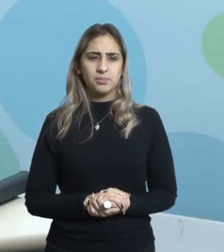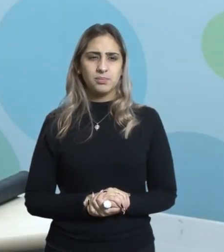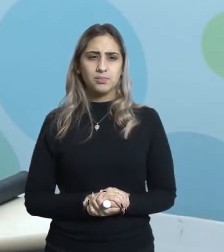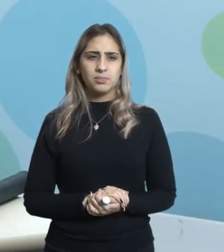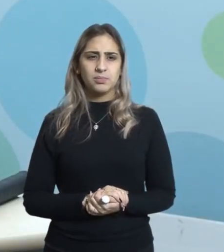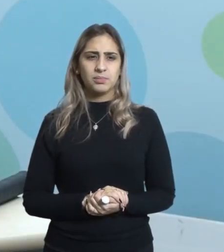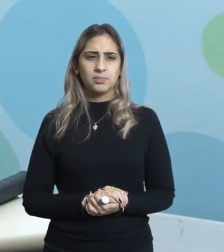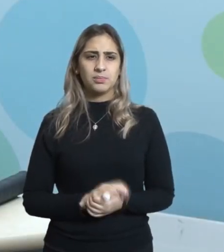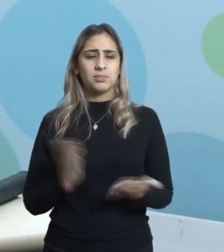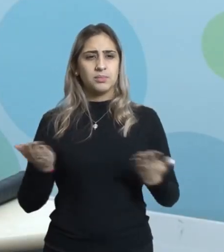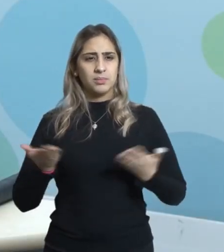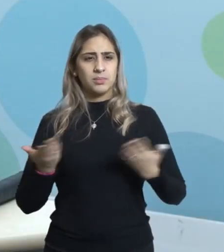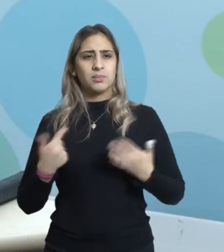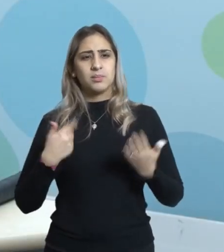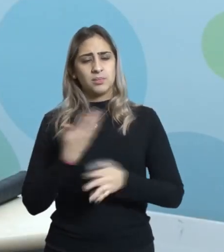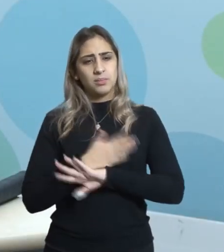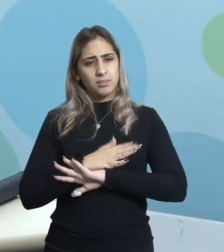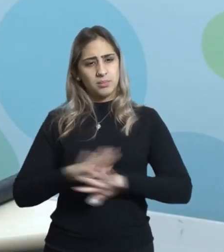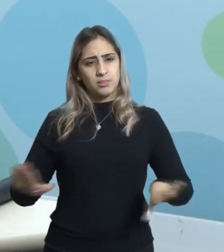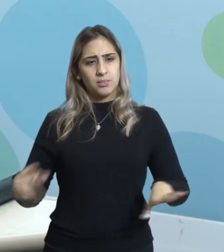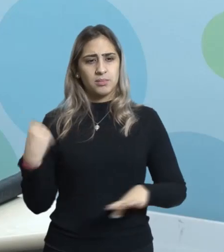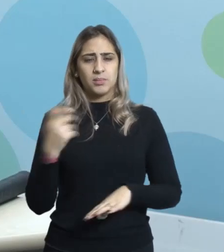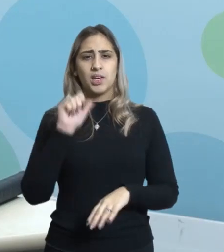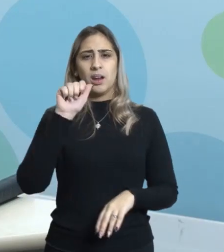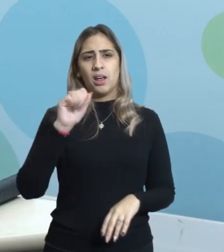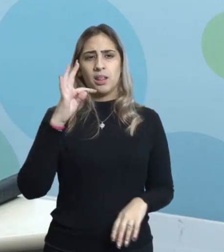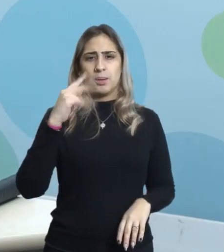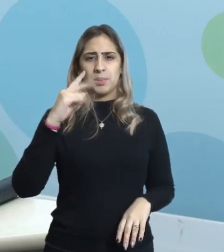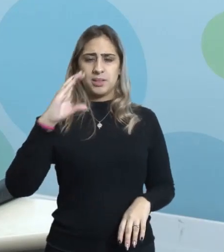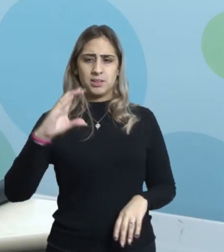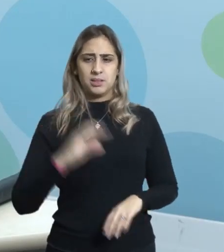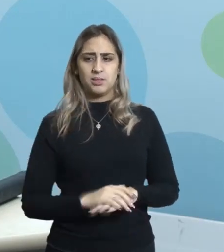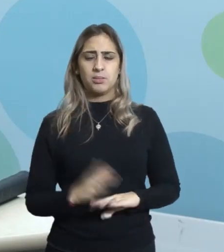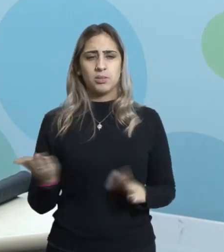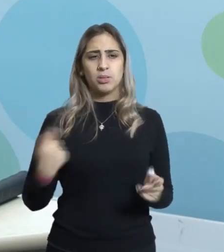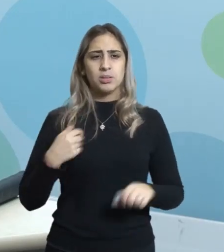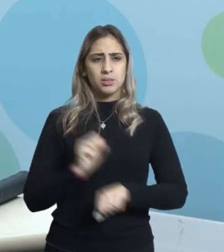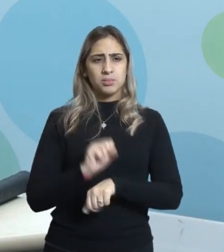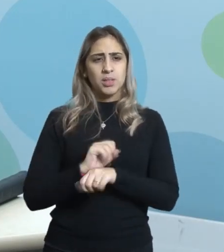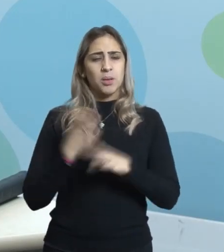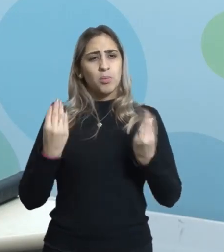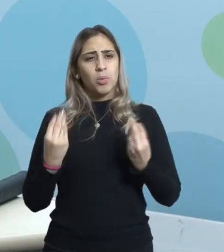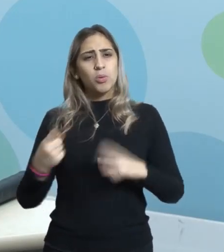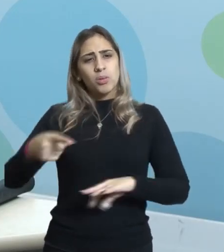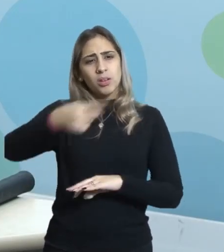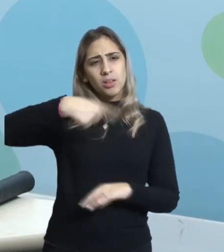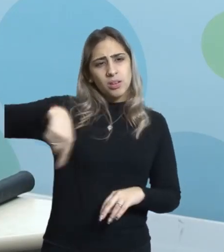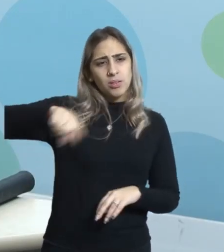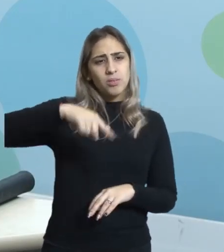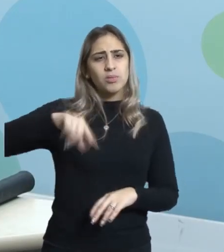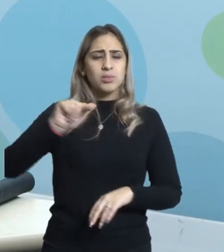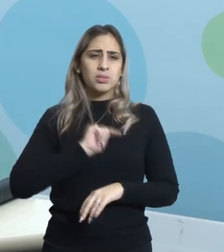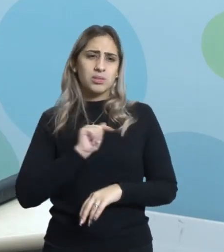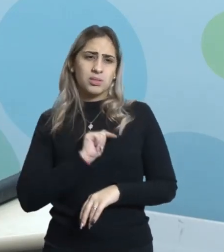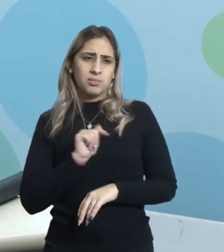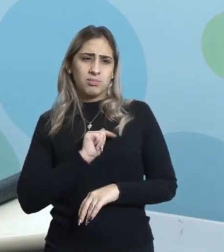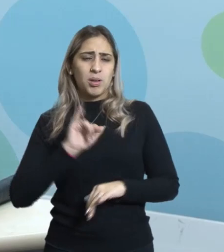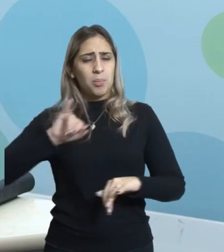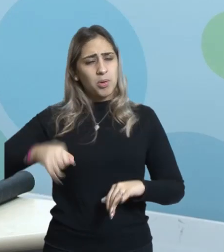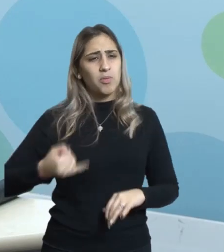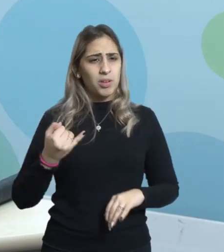A gente vai encerrando o nosso ATPC. Nós esperamos muito que vocês tenham